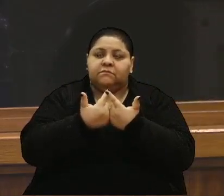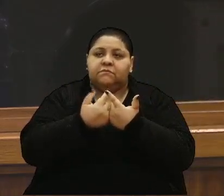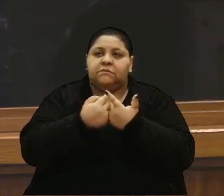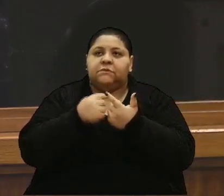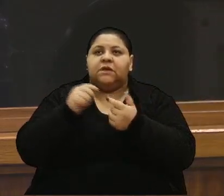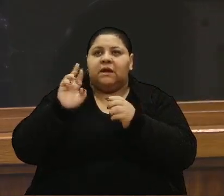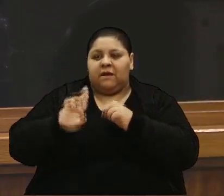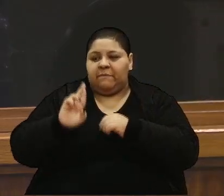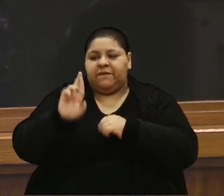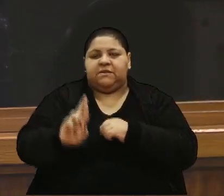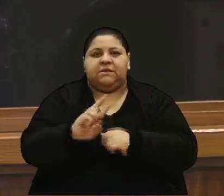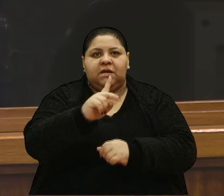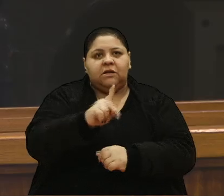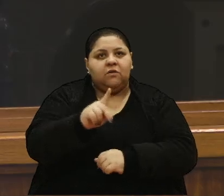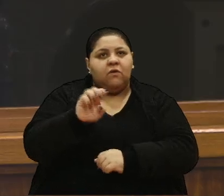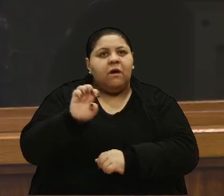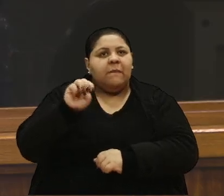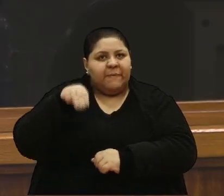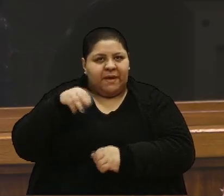né?